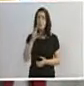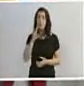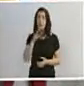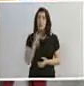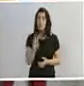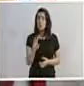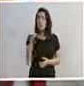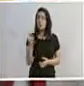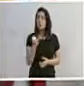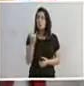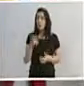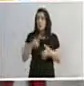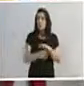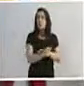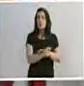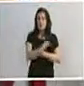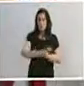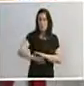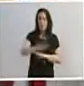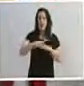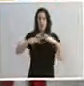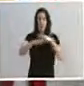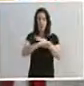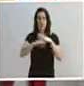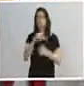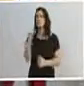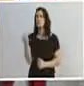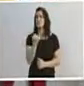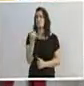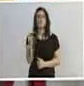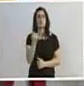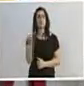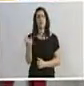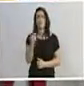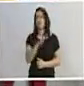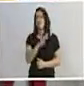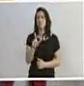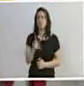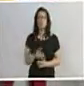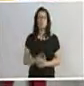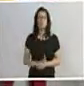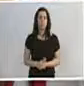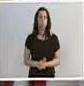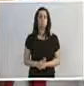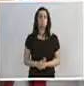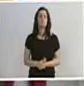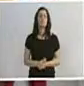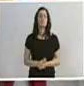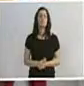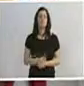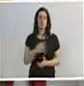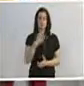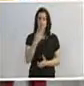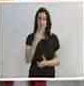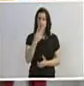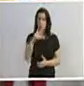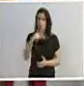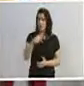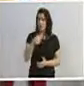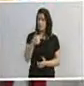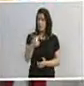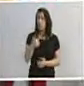de importantes investimentos na área de mobilidade, que são vitais para a mobilidade urbana da nossa cidade. Atendendo, já foram 71 ruas, mais de